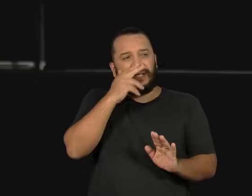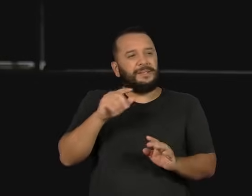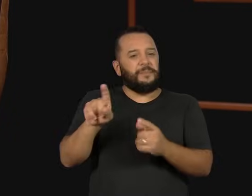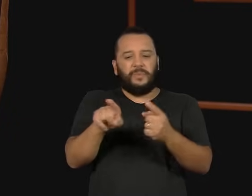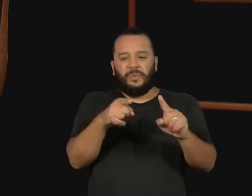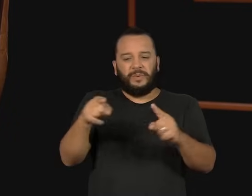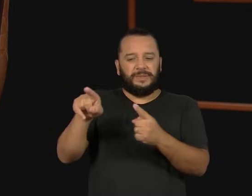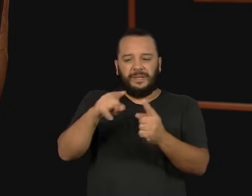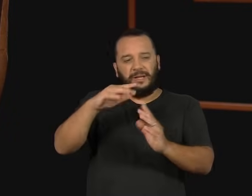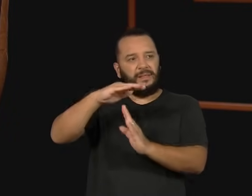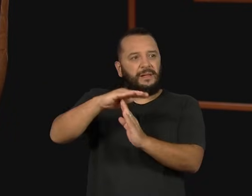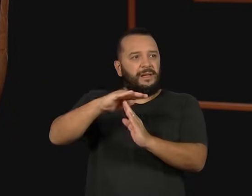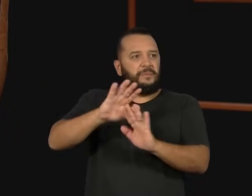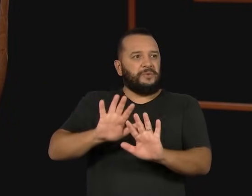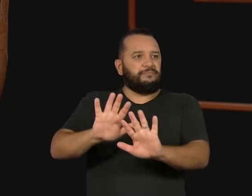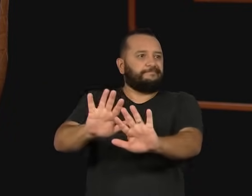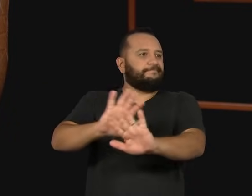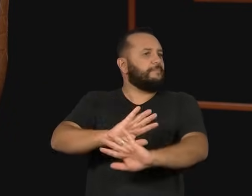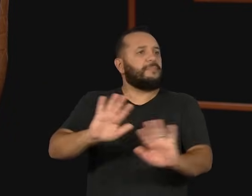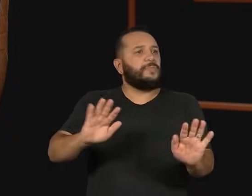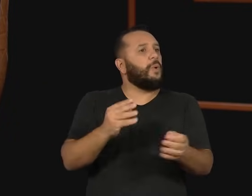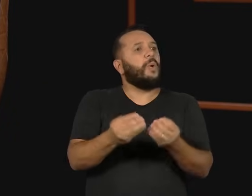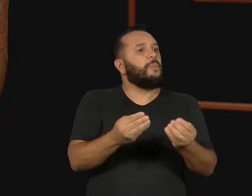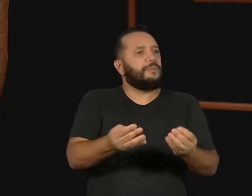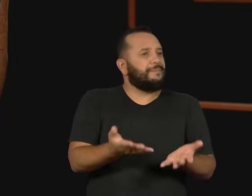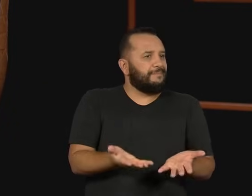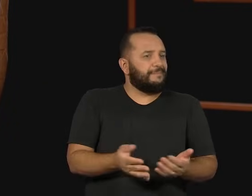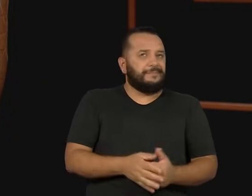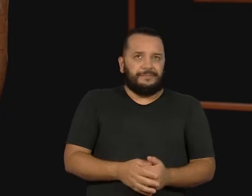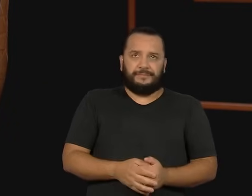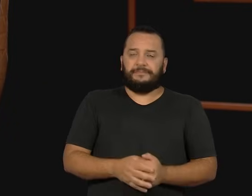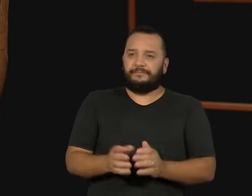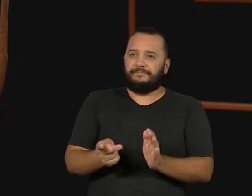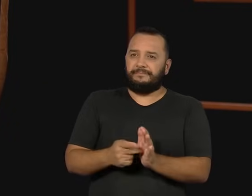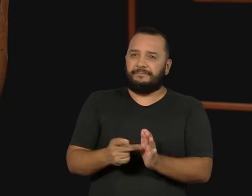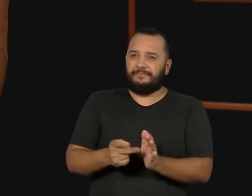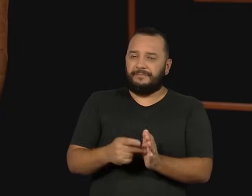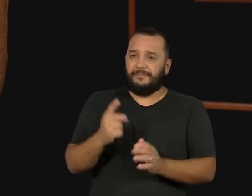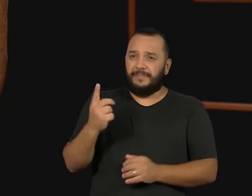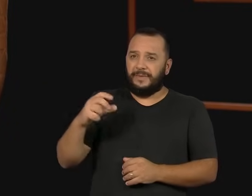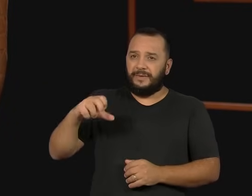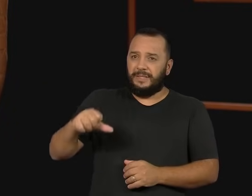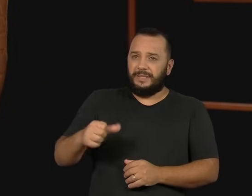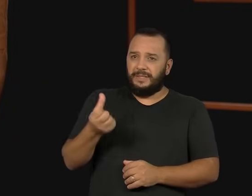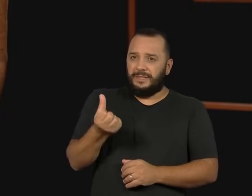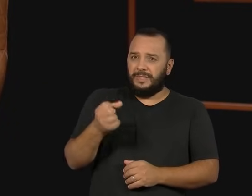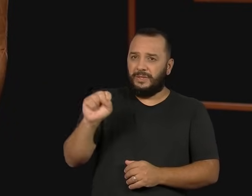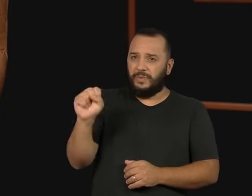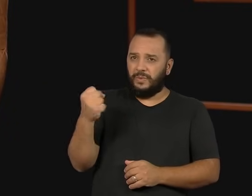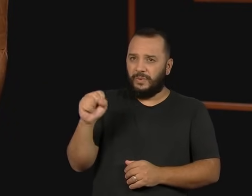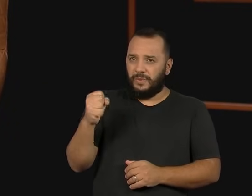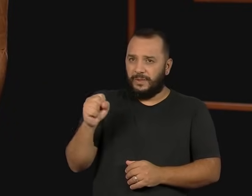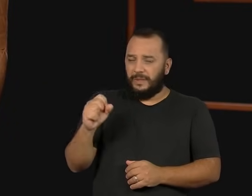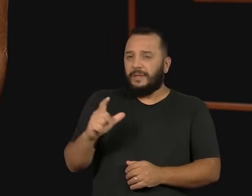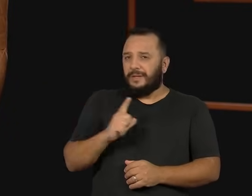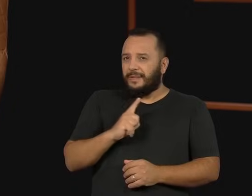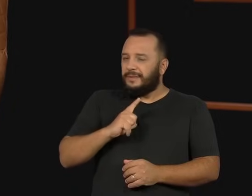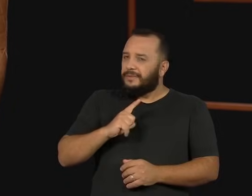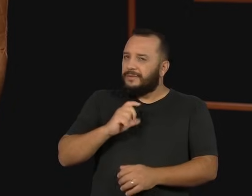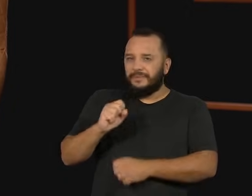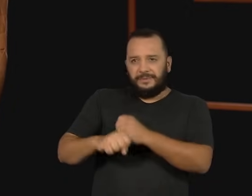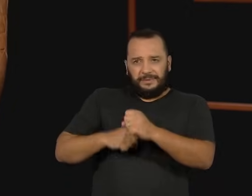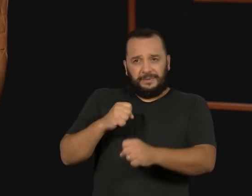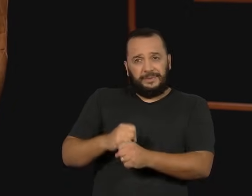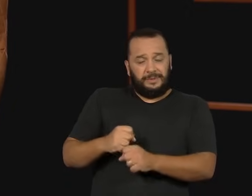momento? Então, de fato, né, em 1968, o ano do